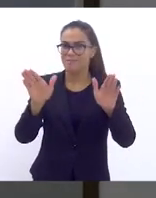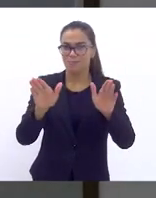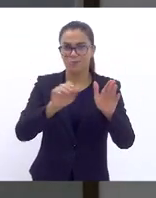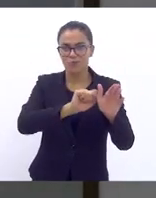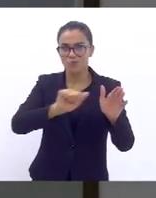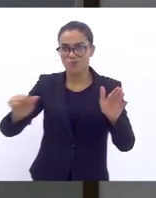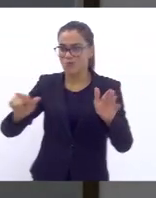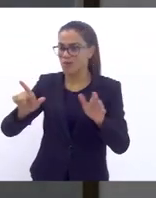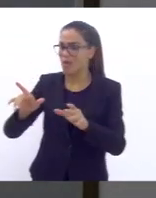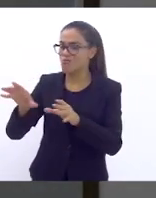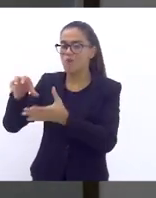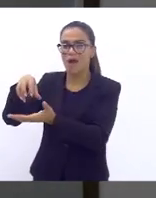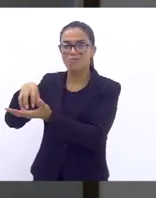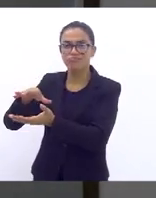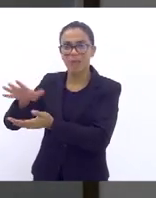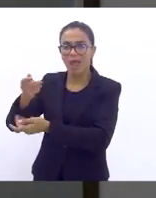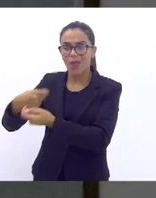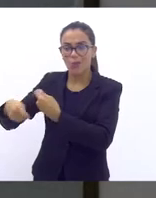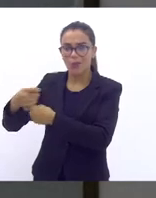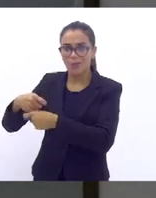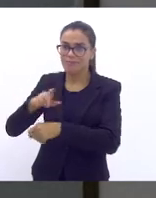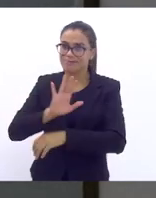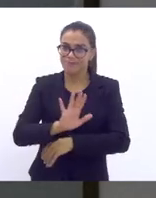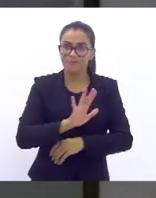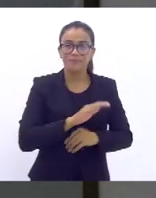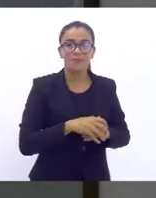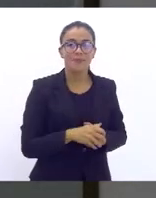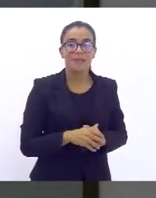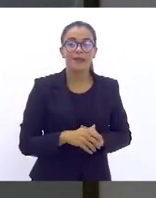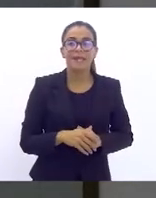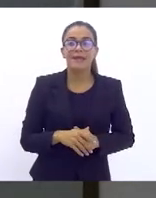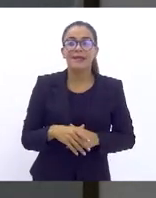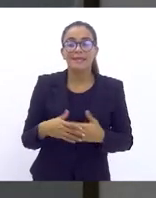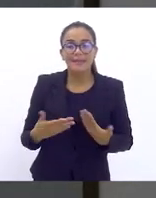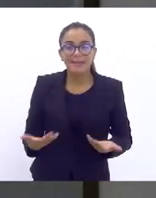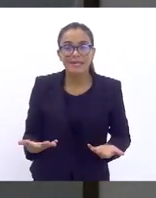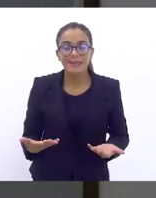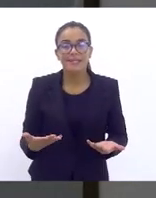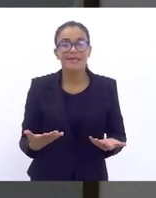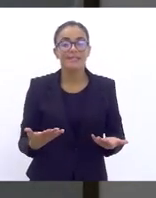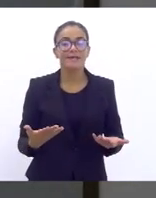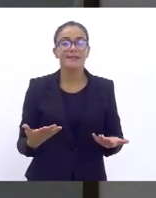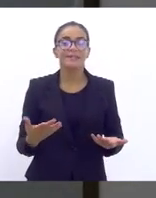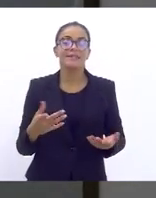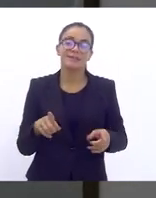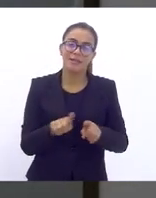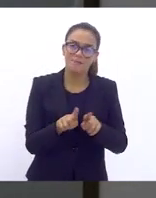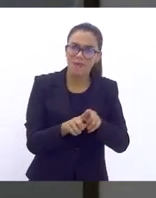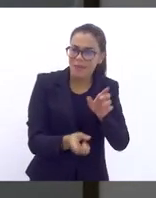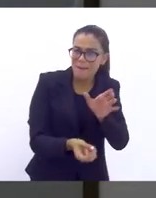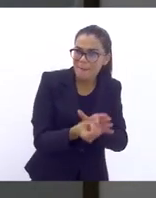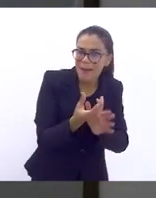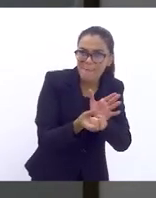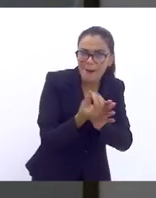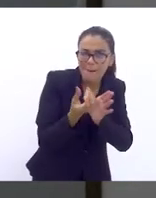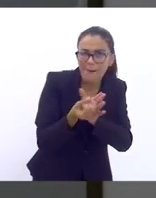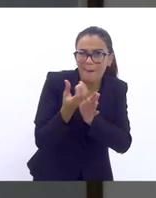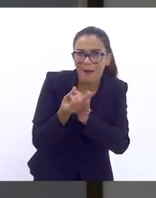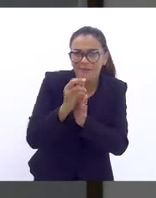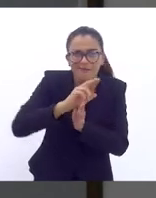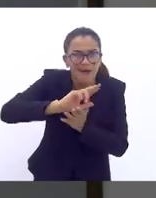econômico então é a articulação Entre esses elos né e acaba gerando várias